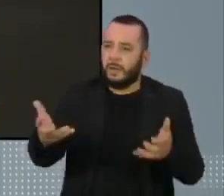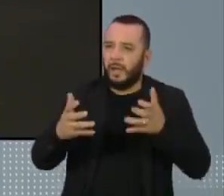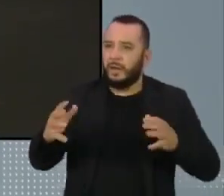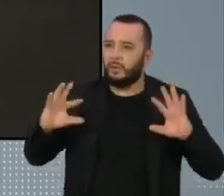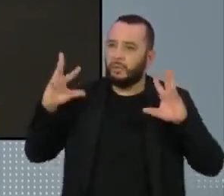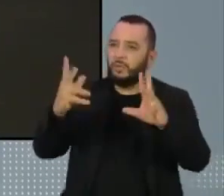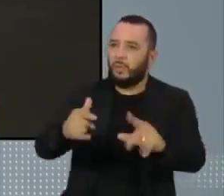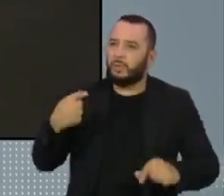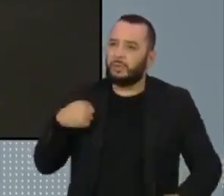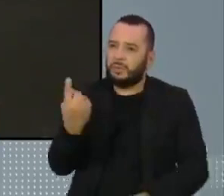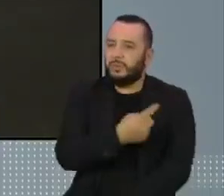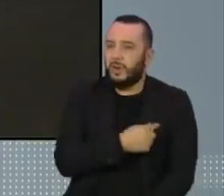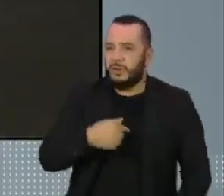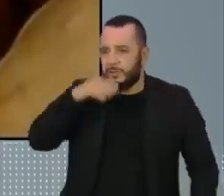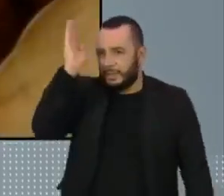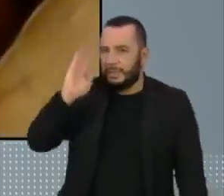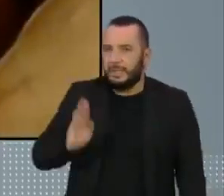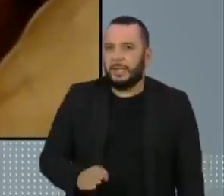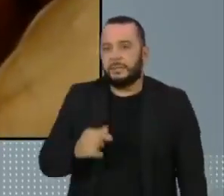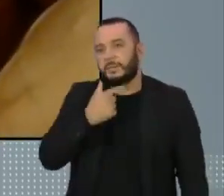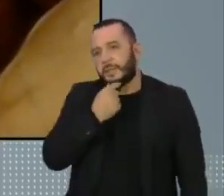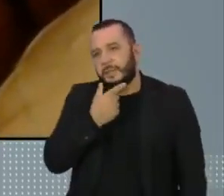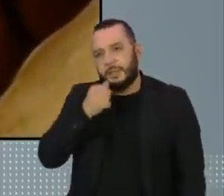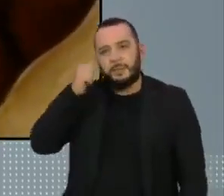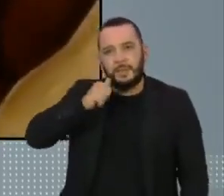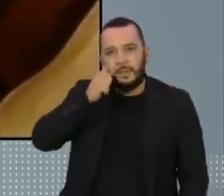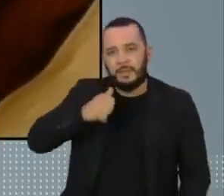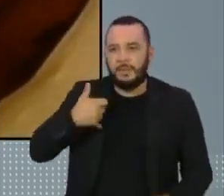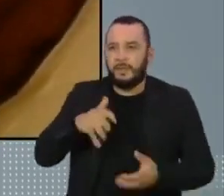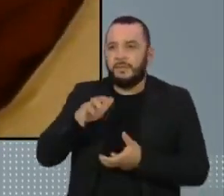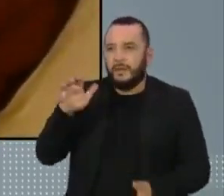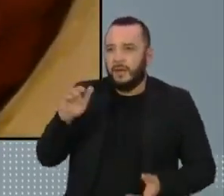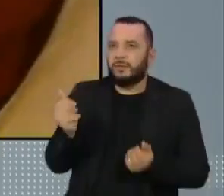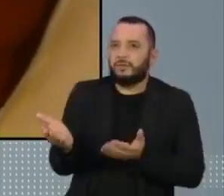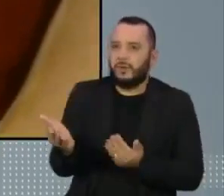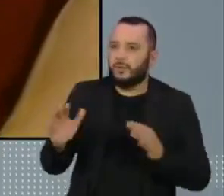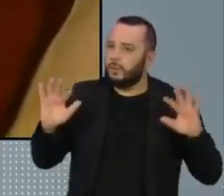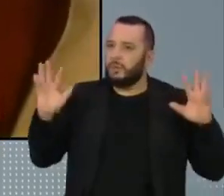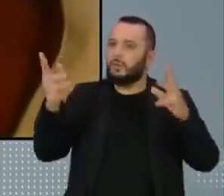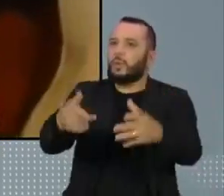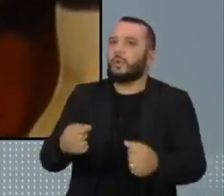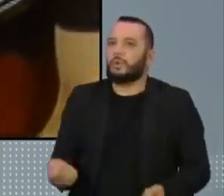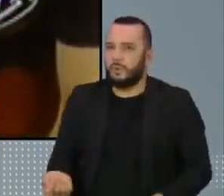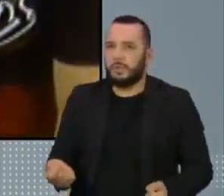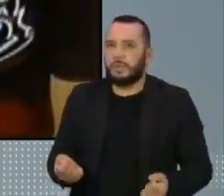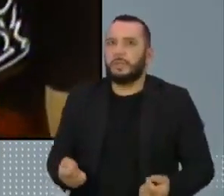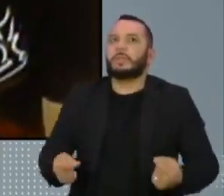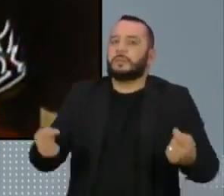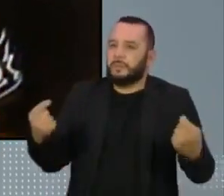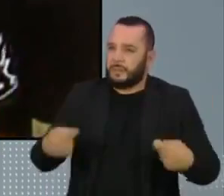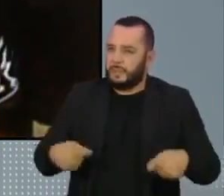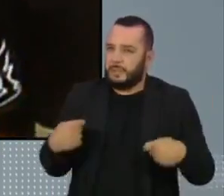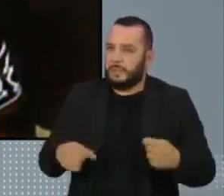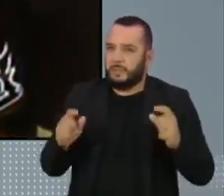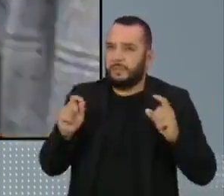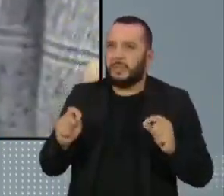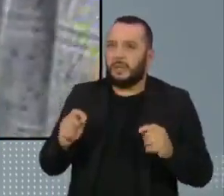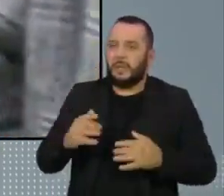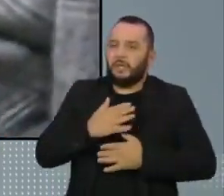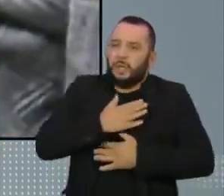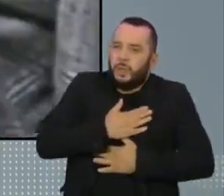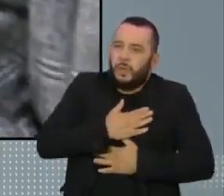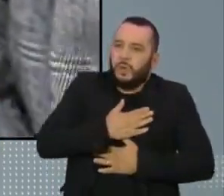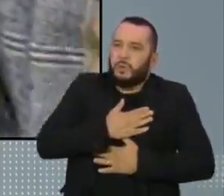e brasileiros, meninos, meninas, velhos, maduros, que nós todos tomemos um tal gosto